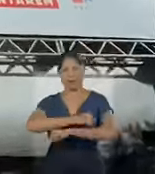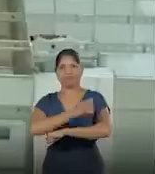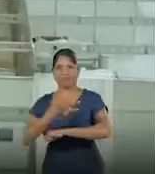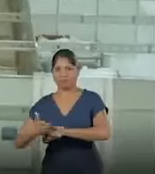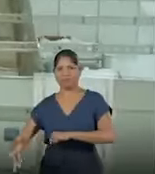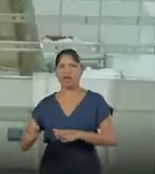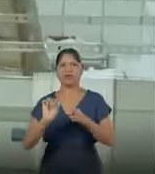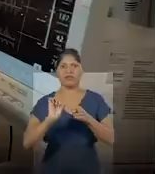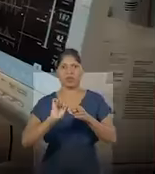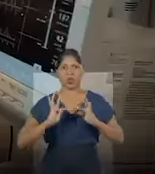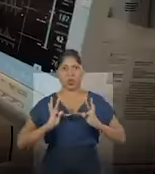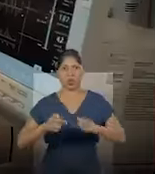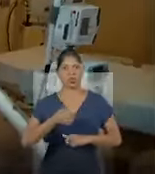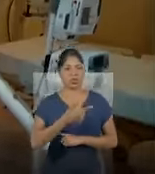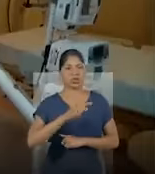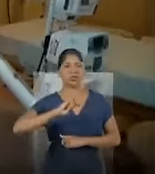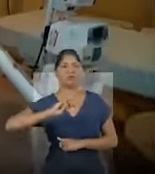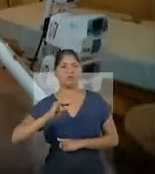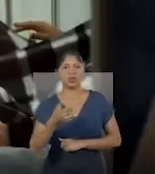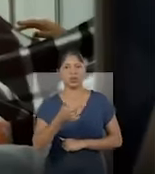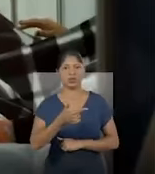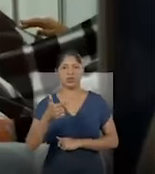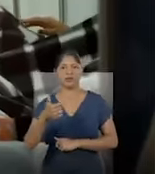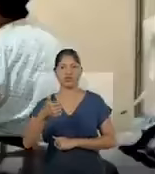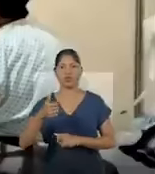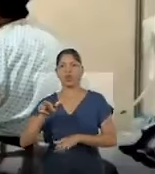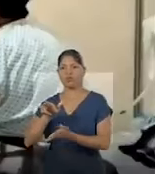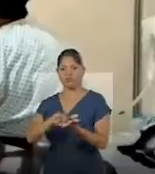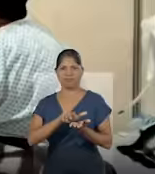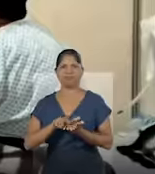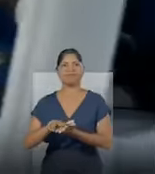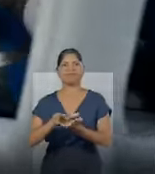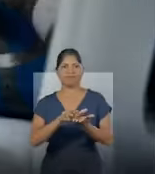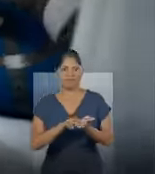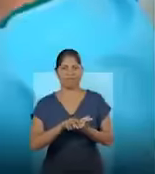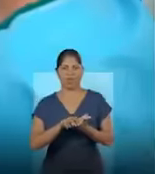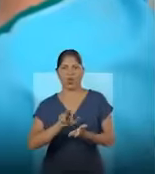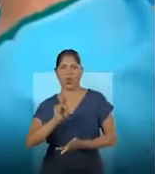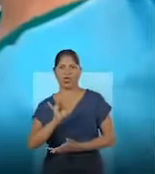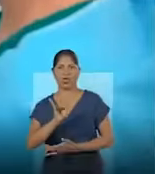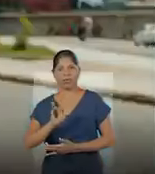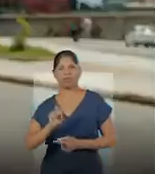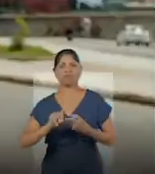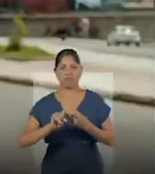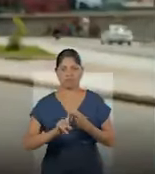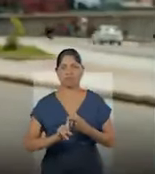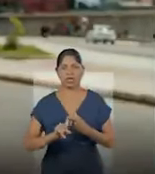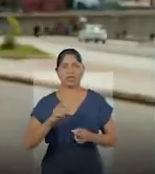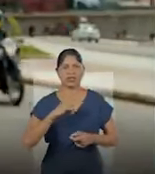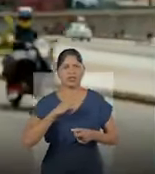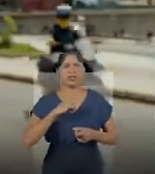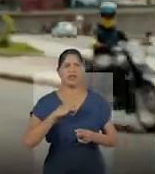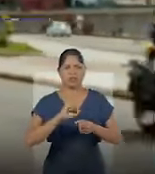Santarém. E abrimos um total de 2.221 leitos clínicos e de UTI. Quando o número de